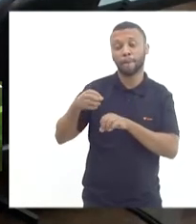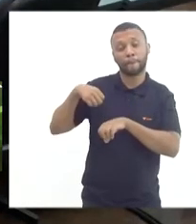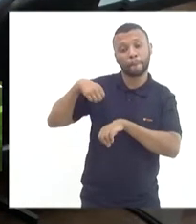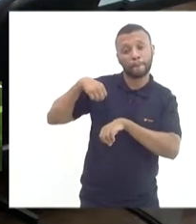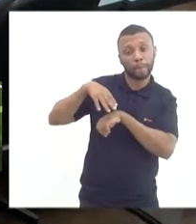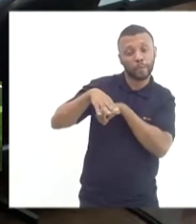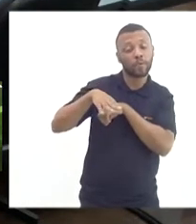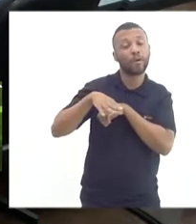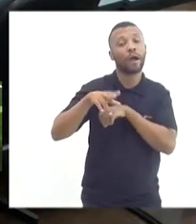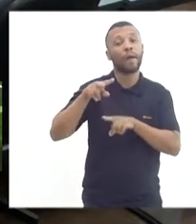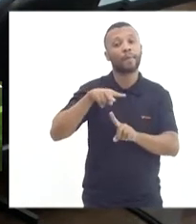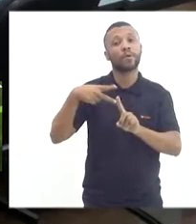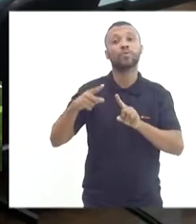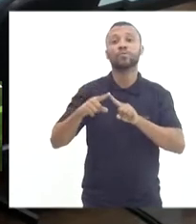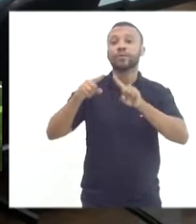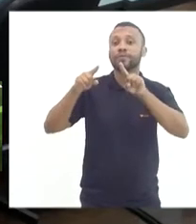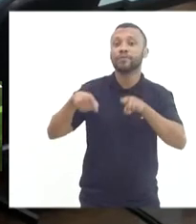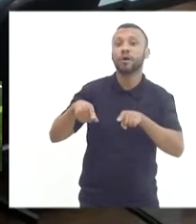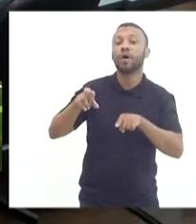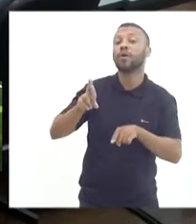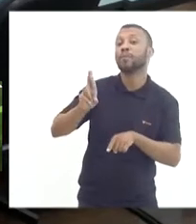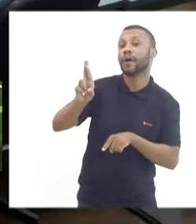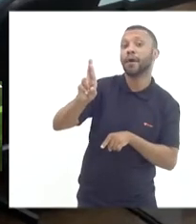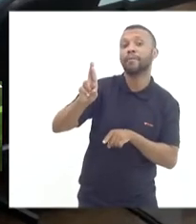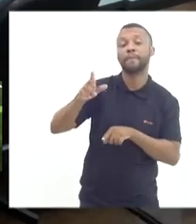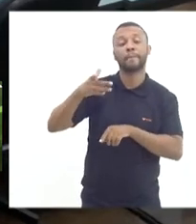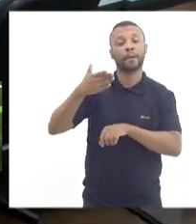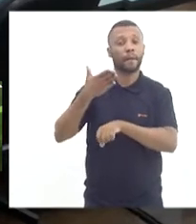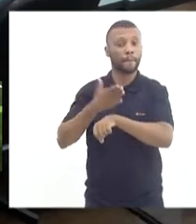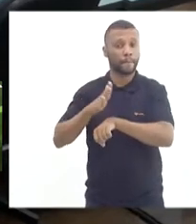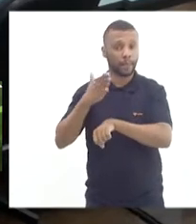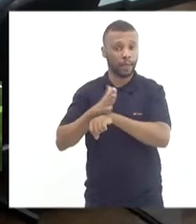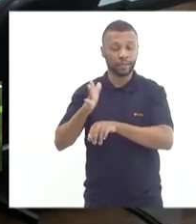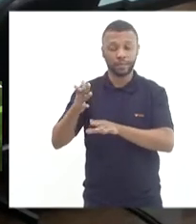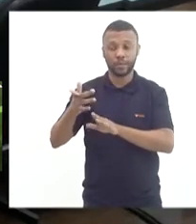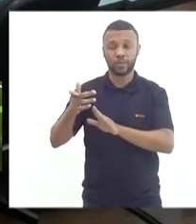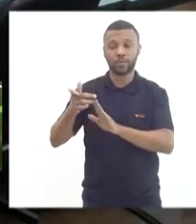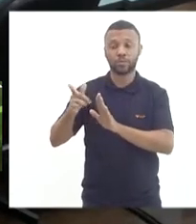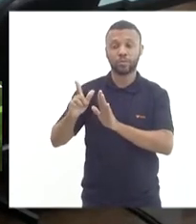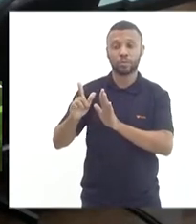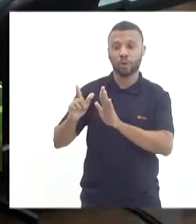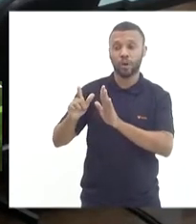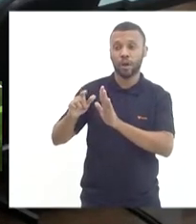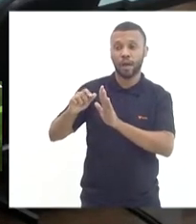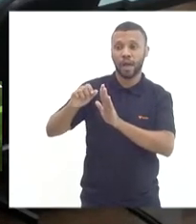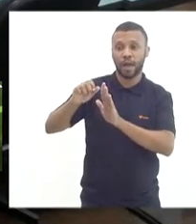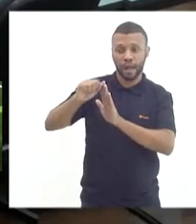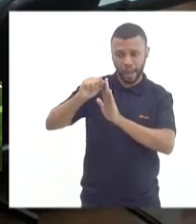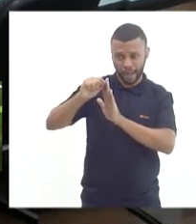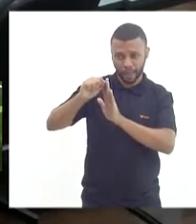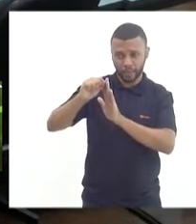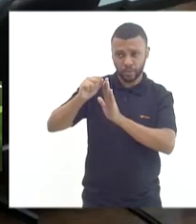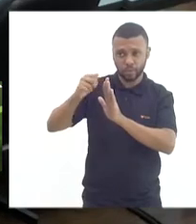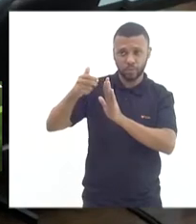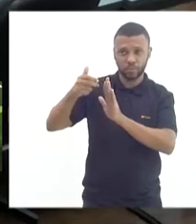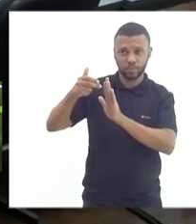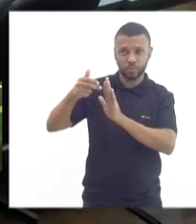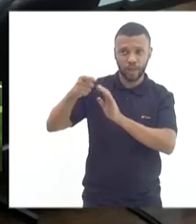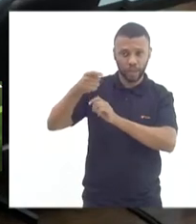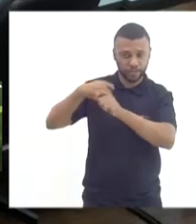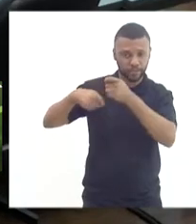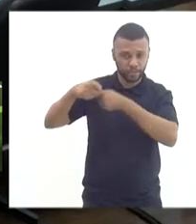do servidor responsável pela prática do ato administrativo que tem repercussão econômica. É sobre isso só que eu gostaria de